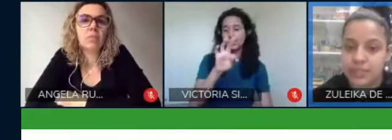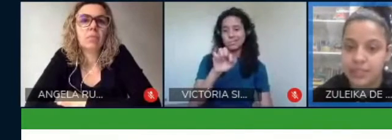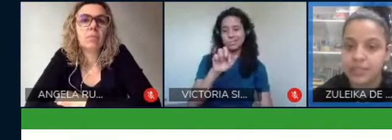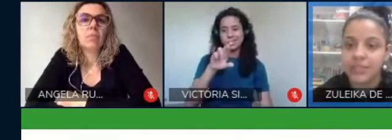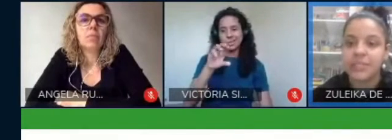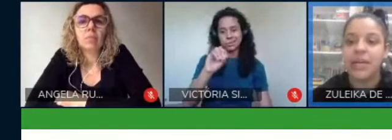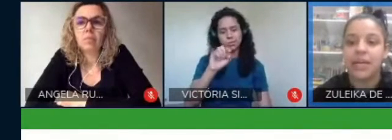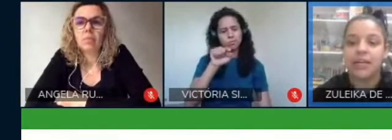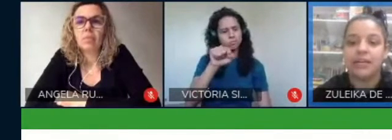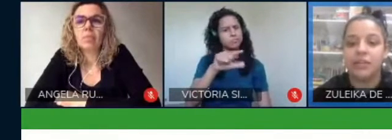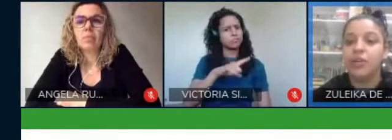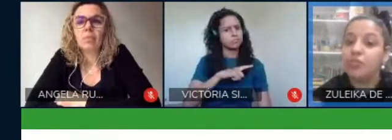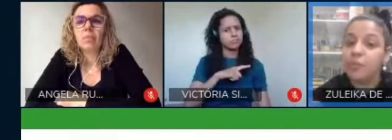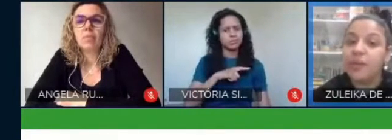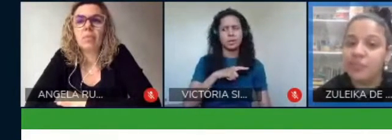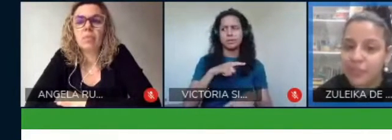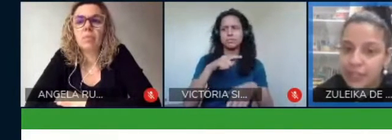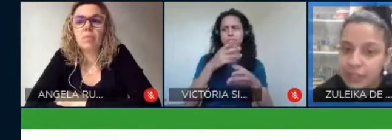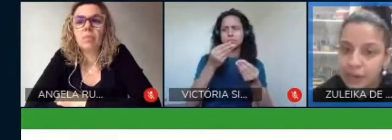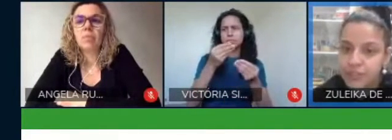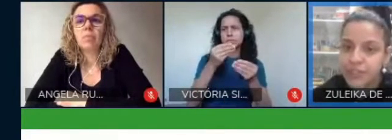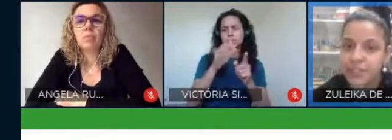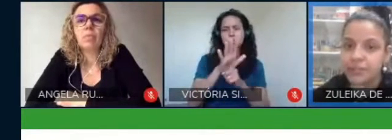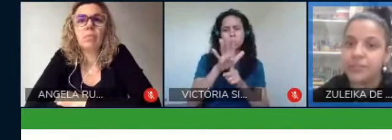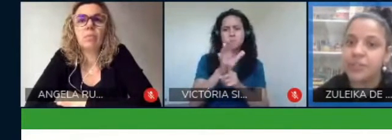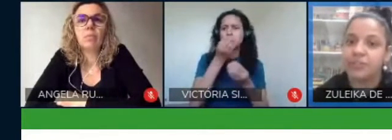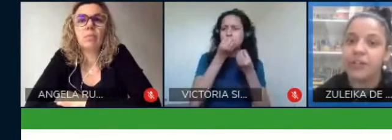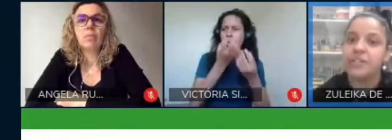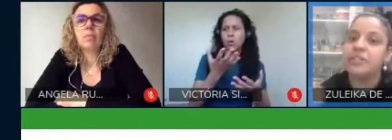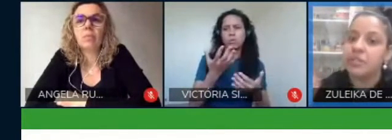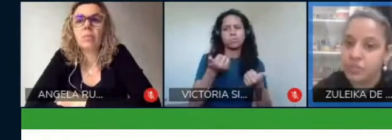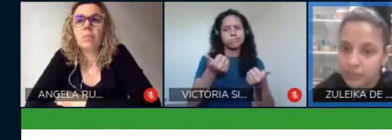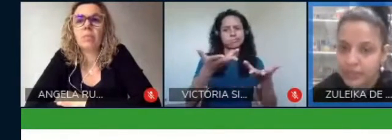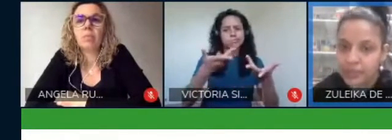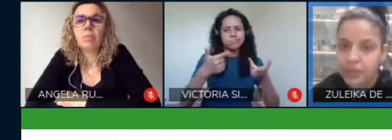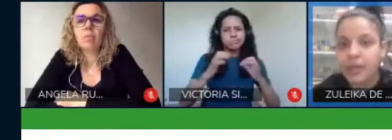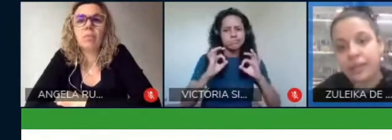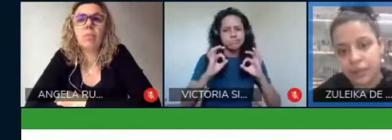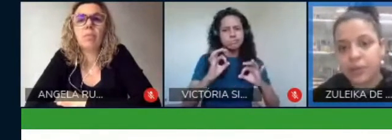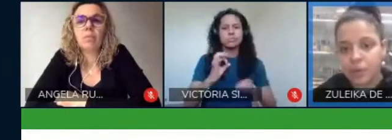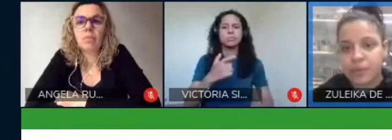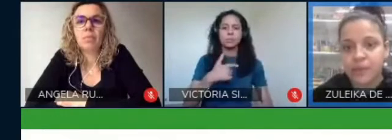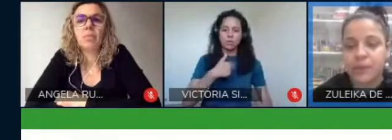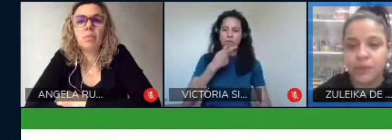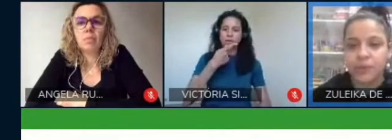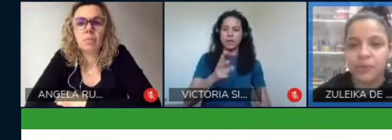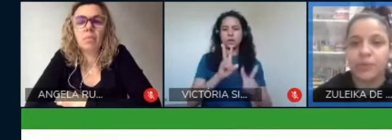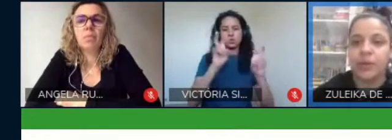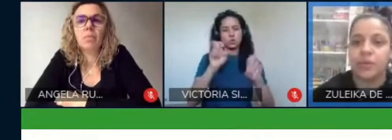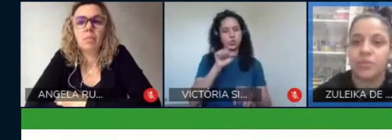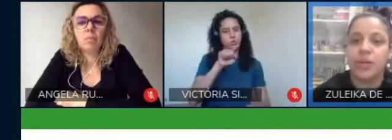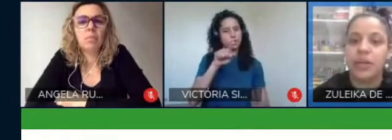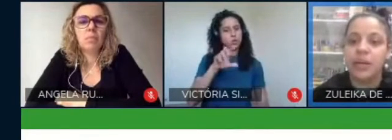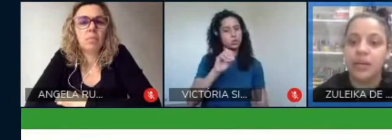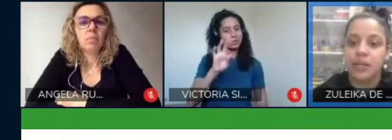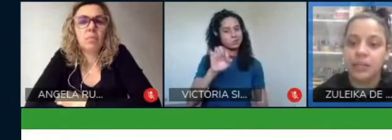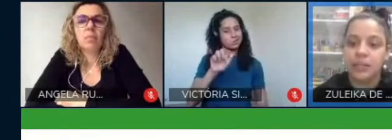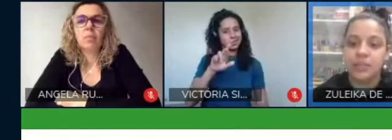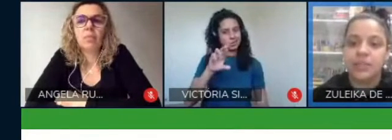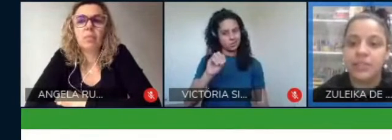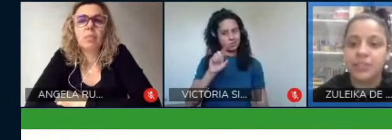recursos interessantes, né, então eu vou me referir ao gerenciador de referências Zotero, que é o nome do